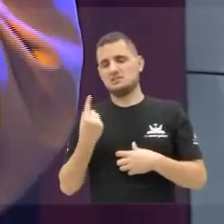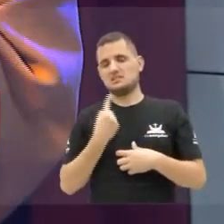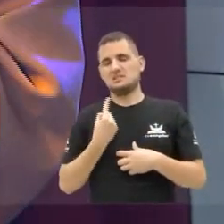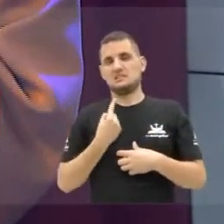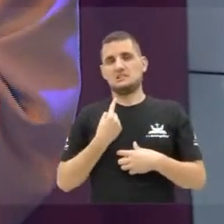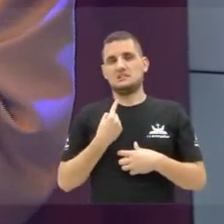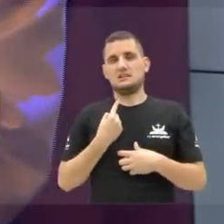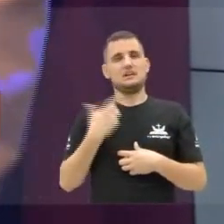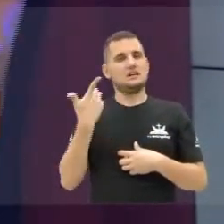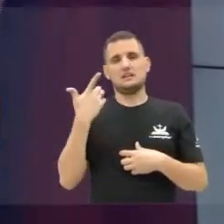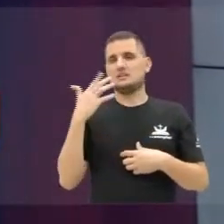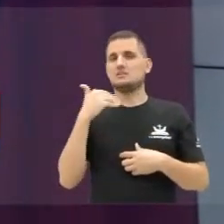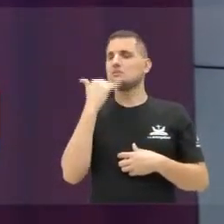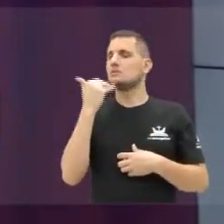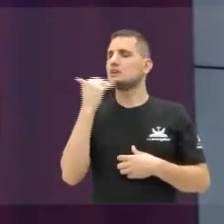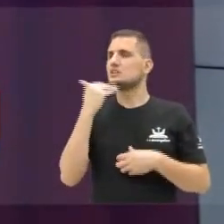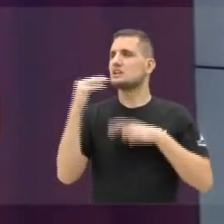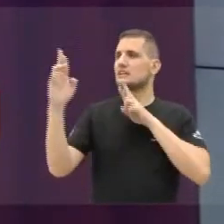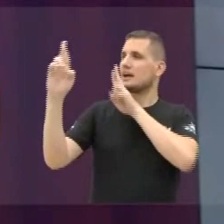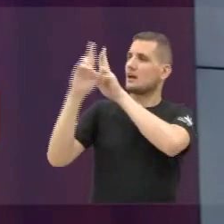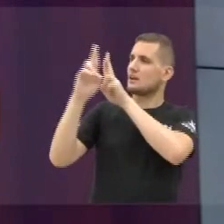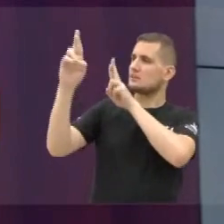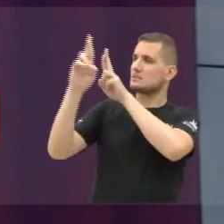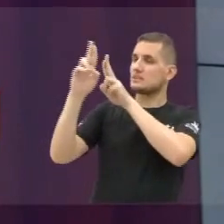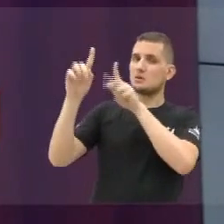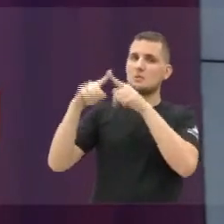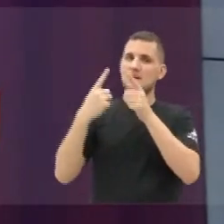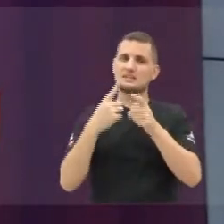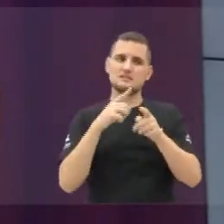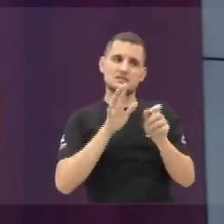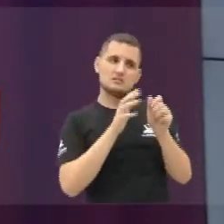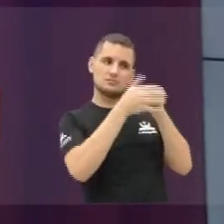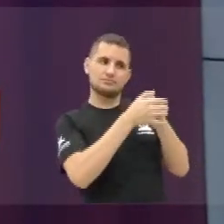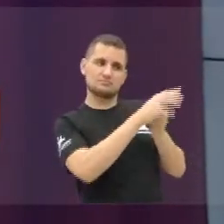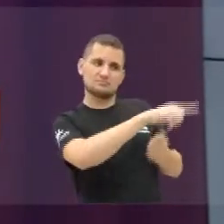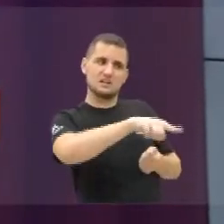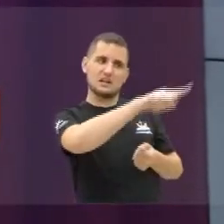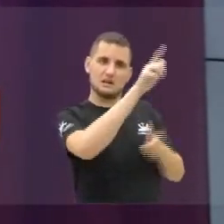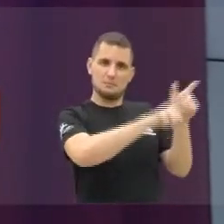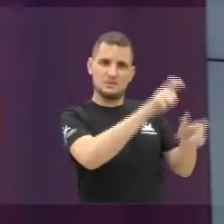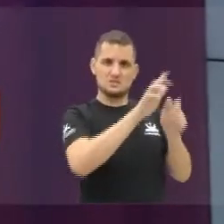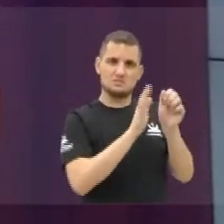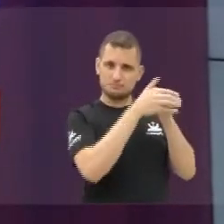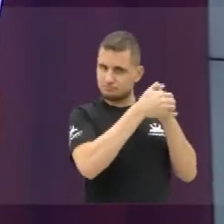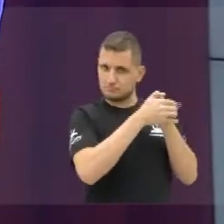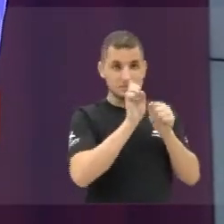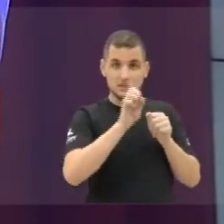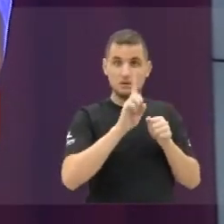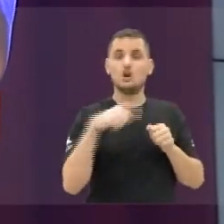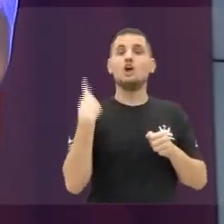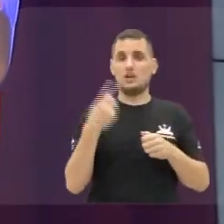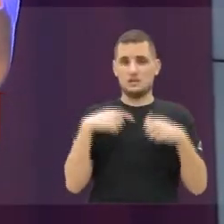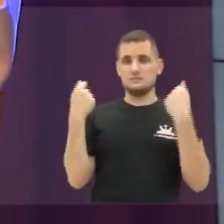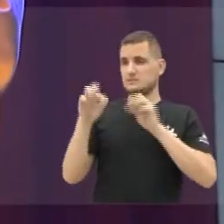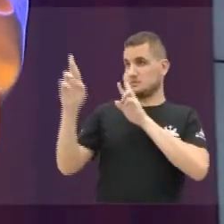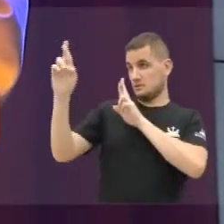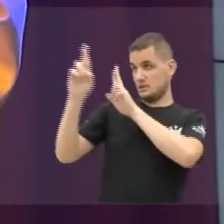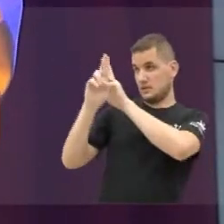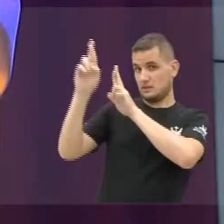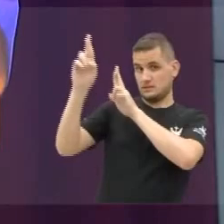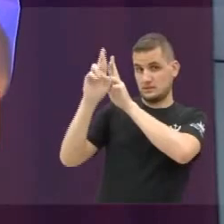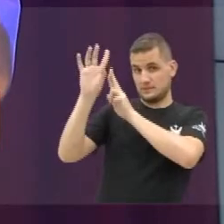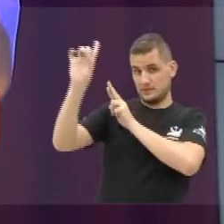ter relacionamento com Deus e não ter relacionamento com as pessoas, também não vai dar certo. Nós somos criados para o relacionamento com